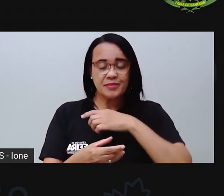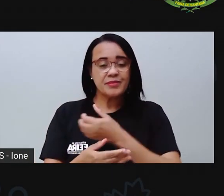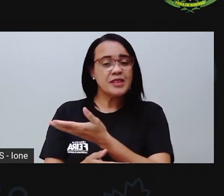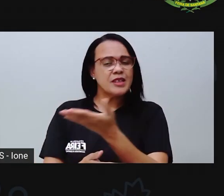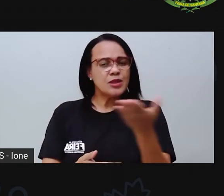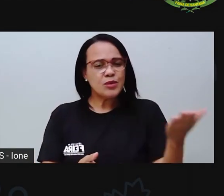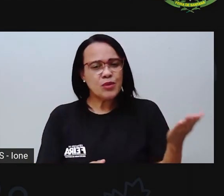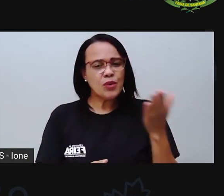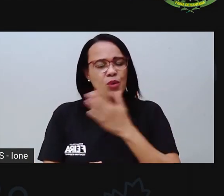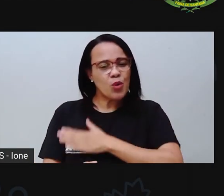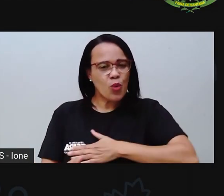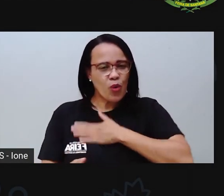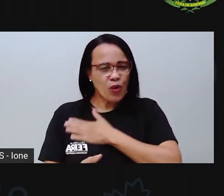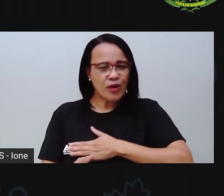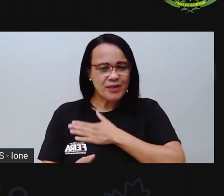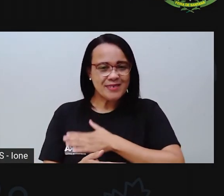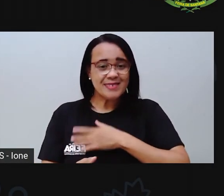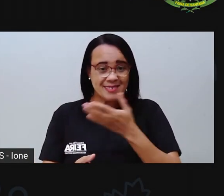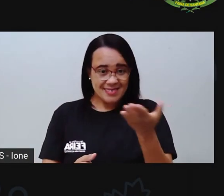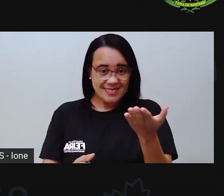curtiram